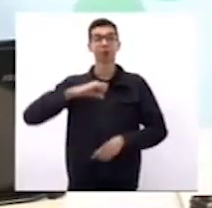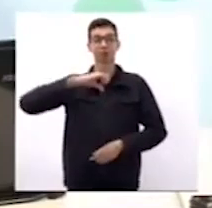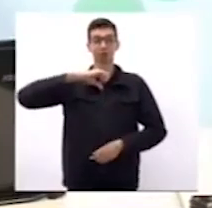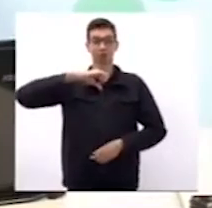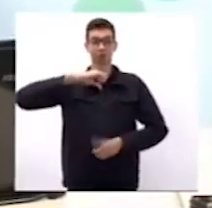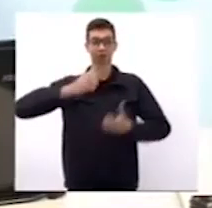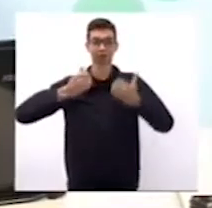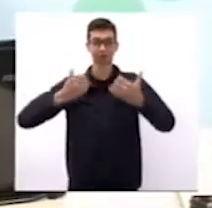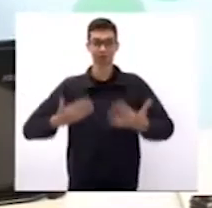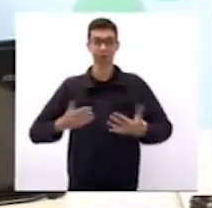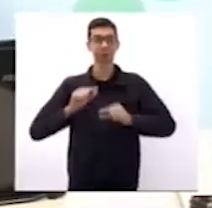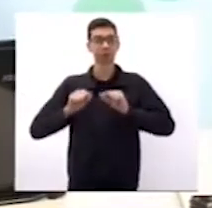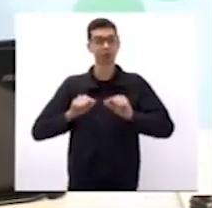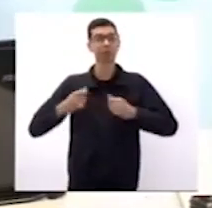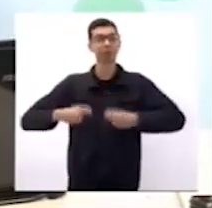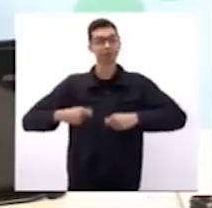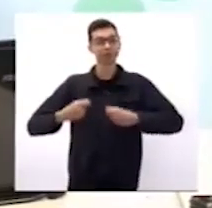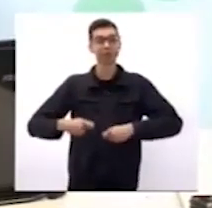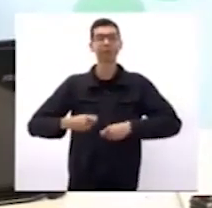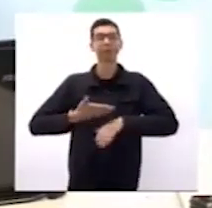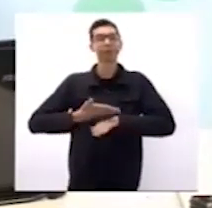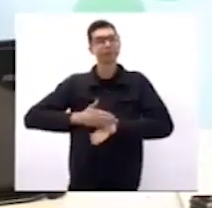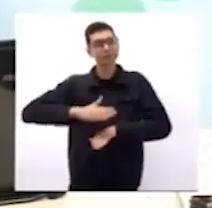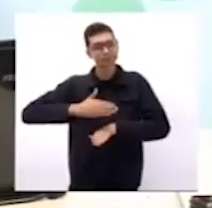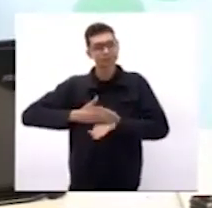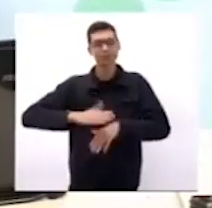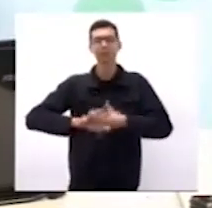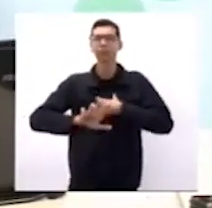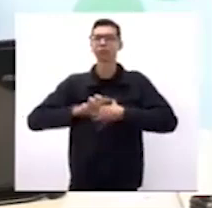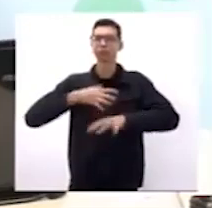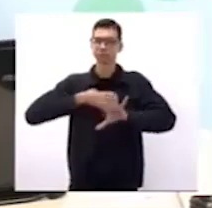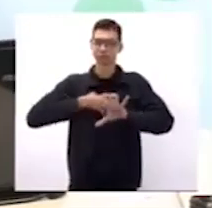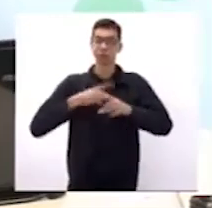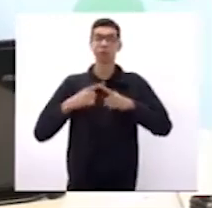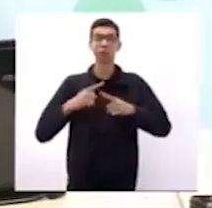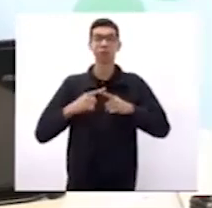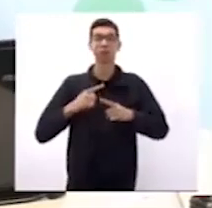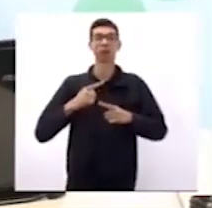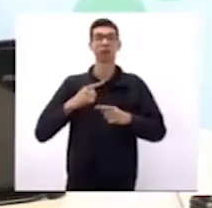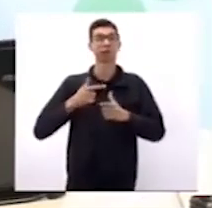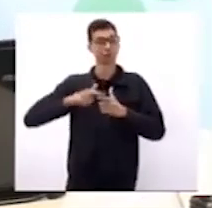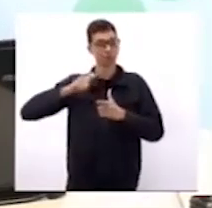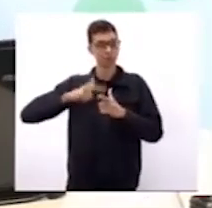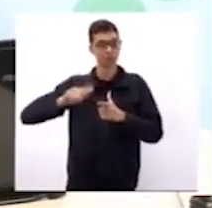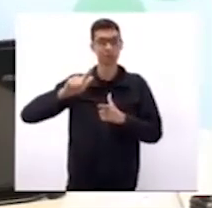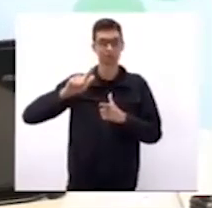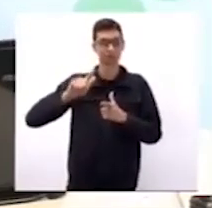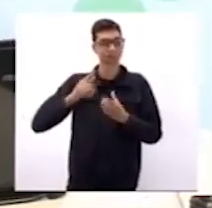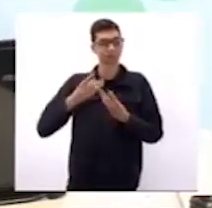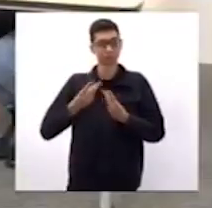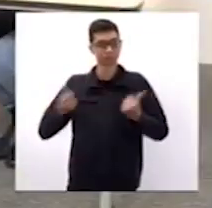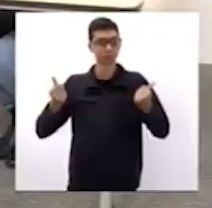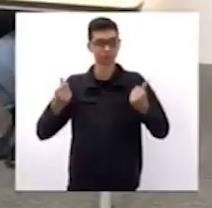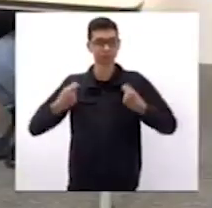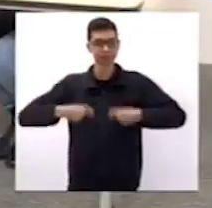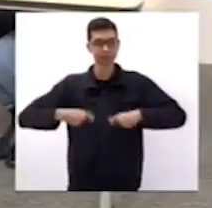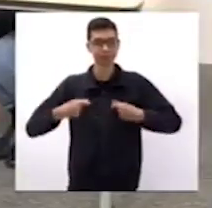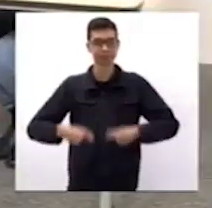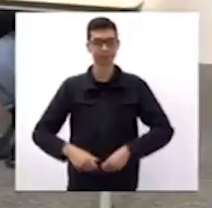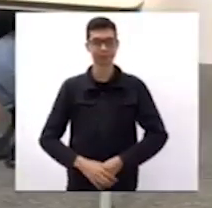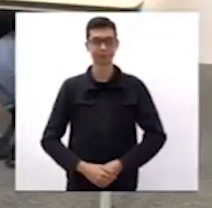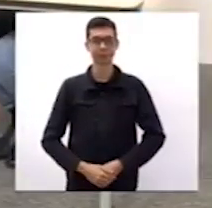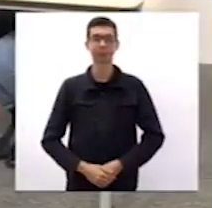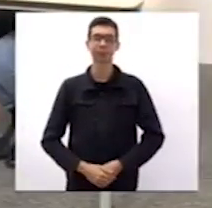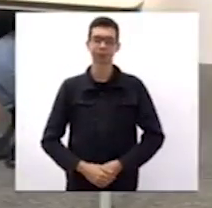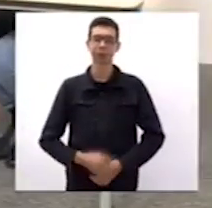a empatia, o diálogo, a resolução de conflitos e cooperação. Eu estou ancorando aqui nossa conversa nas competências para